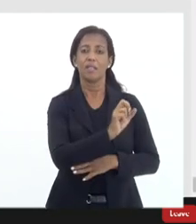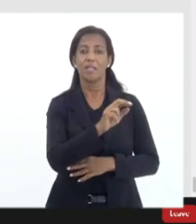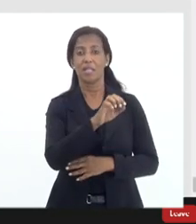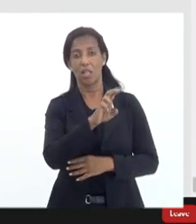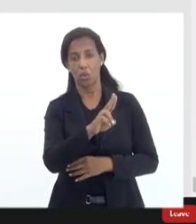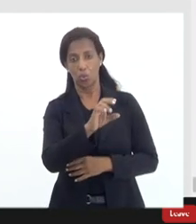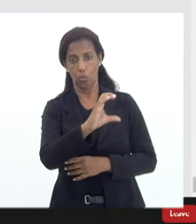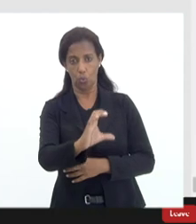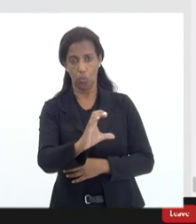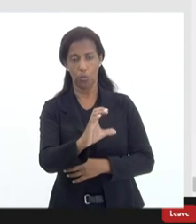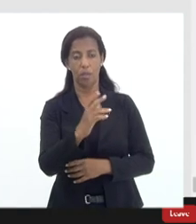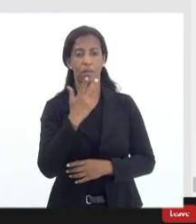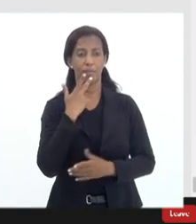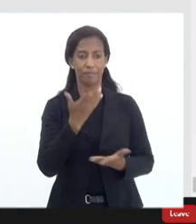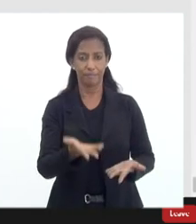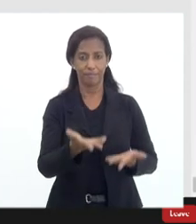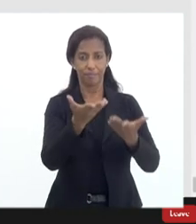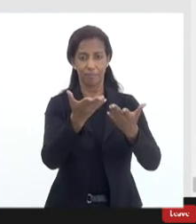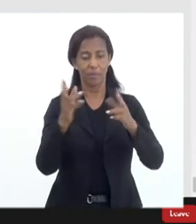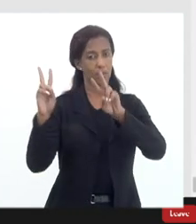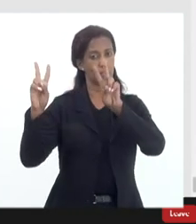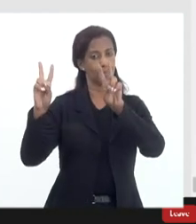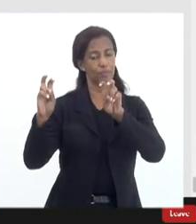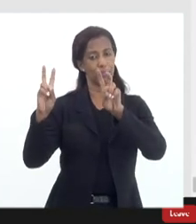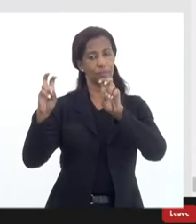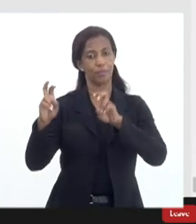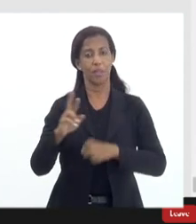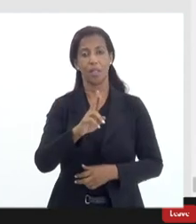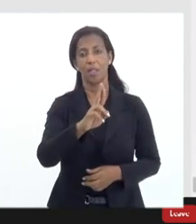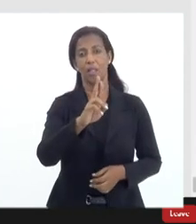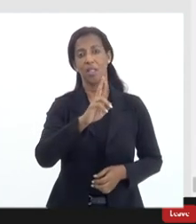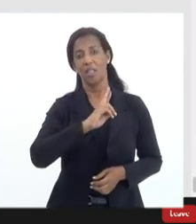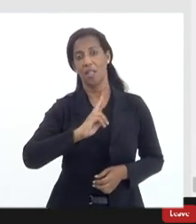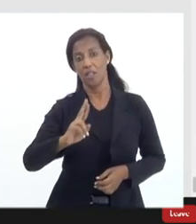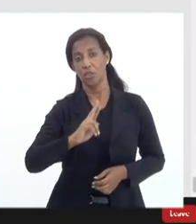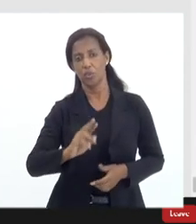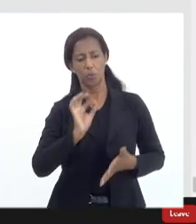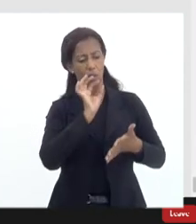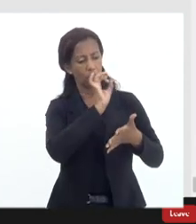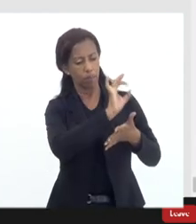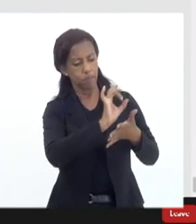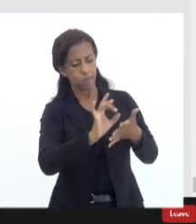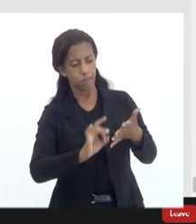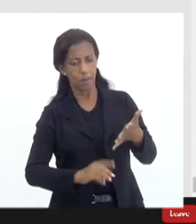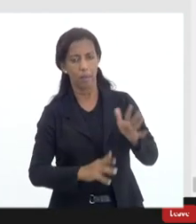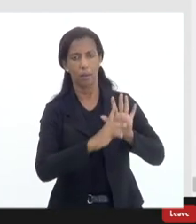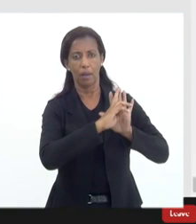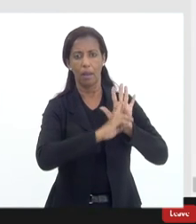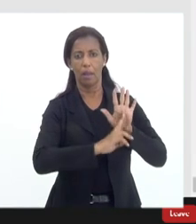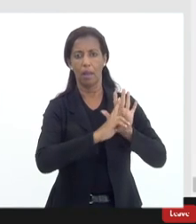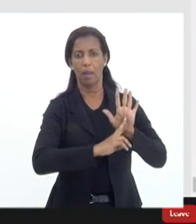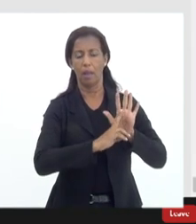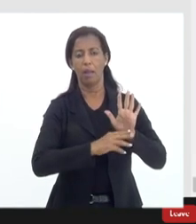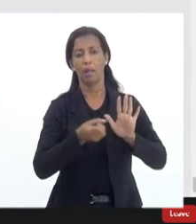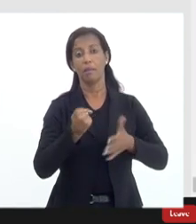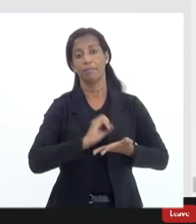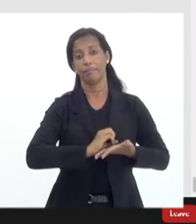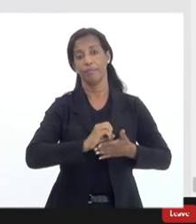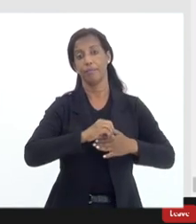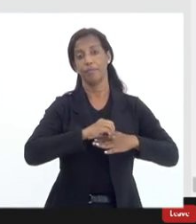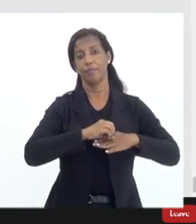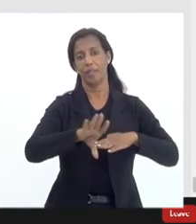Educação para fazerem sua fala sobre esse tema e responderem aquilo que considerarem pertinente do relatório que a gente encaminhou.